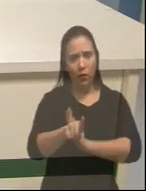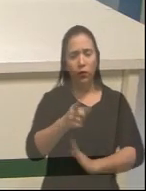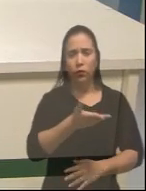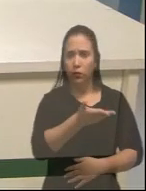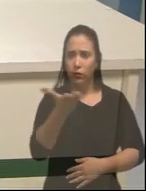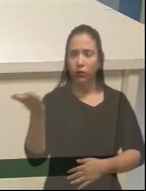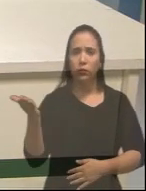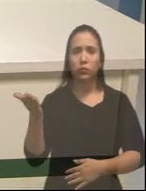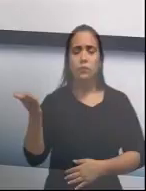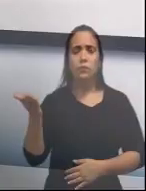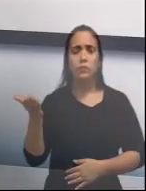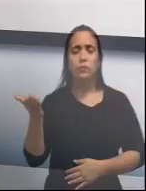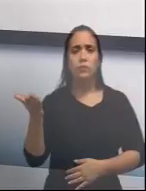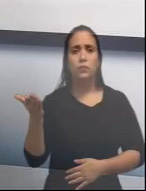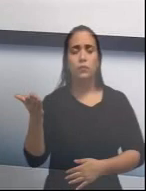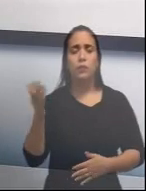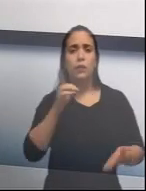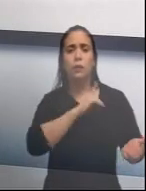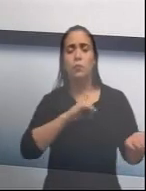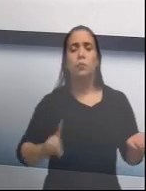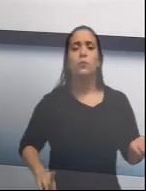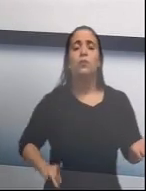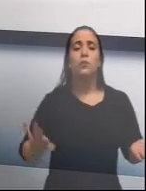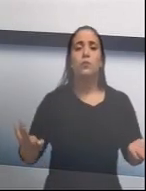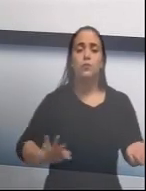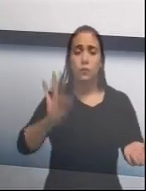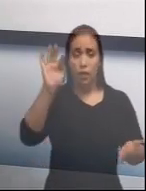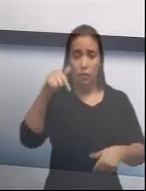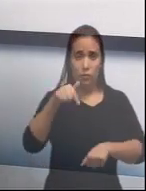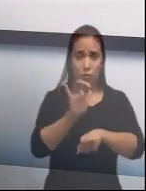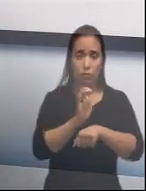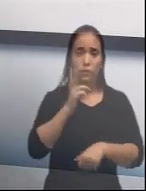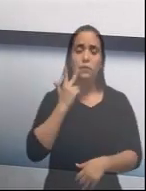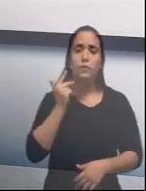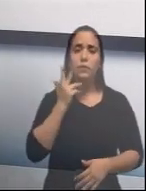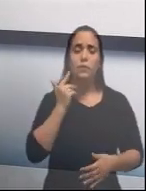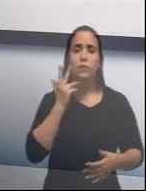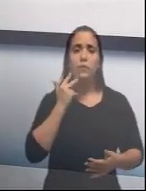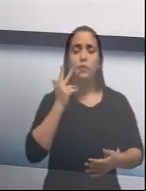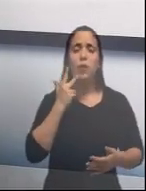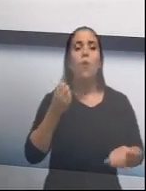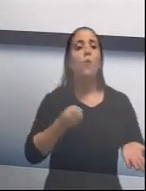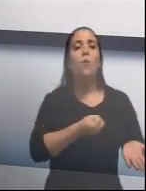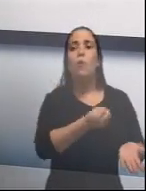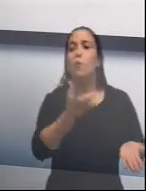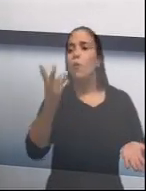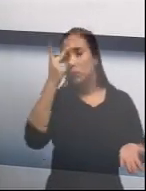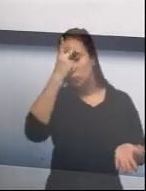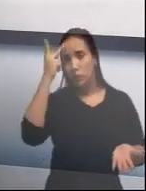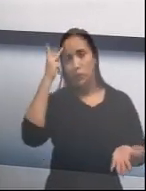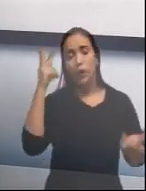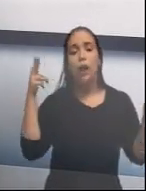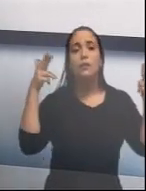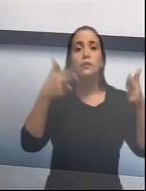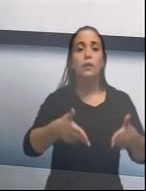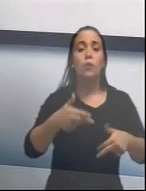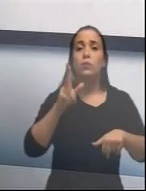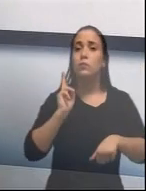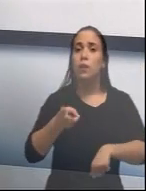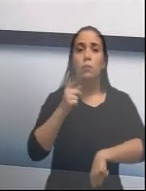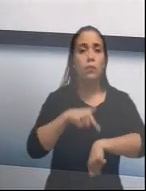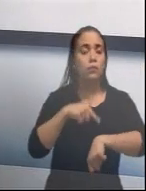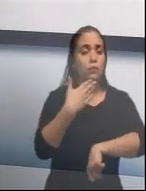não deputados estaduais, não, nossos deputados federais. Num estado que a gente não sabe nem dizer quantas pessoas são assaltadas por dia, a cada momento,